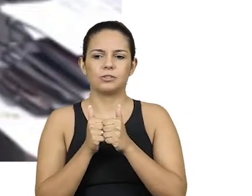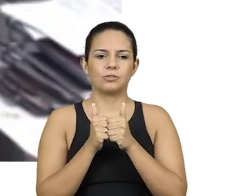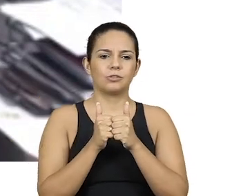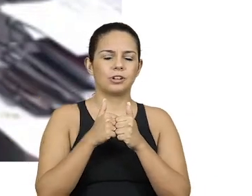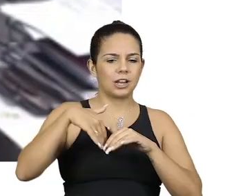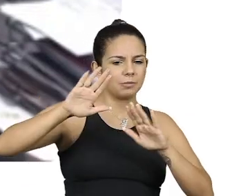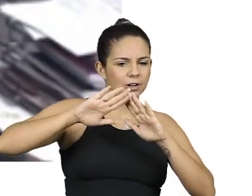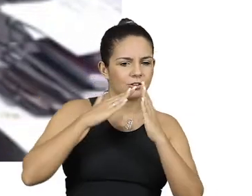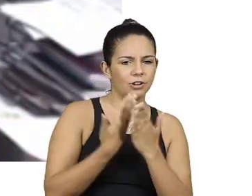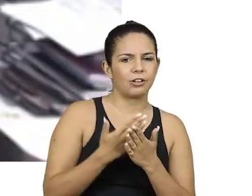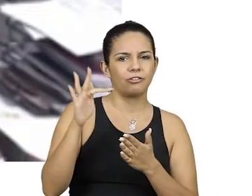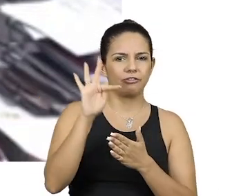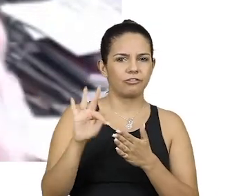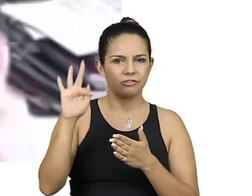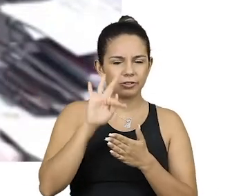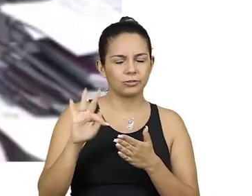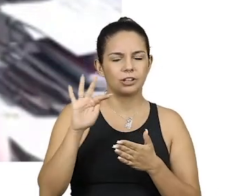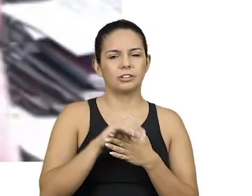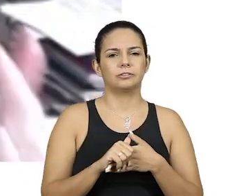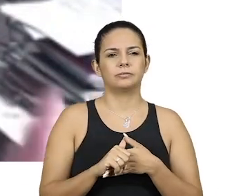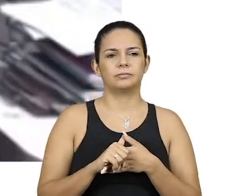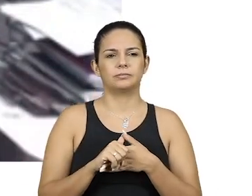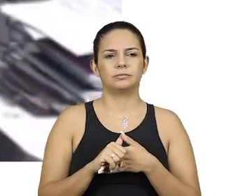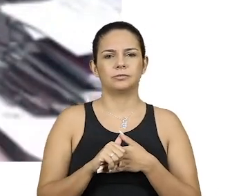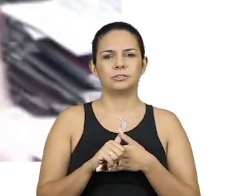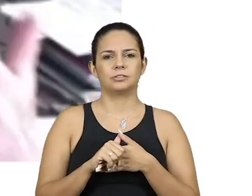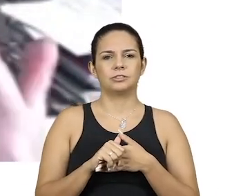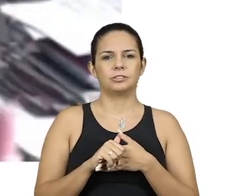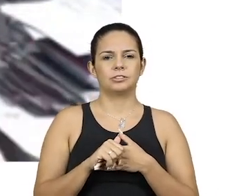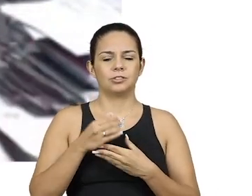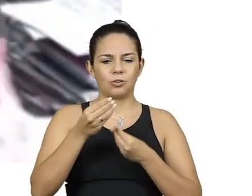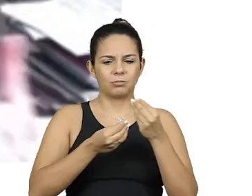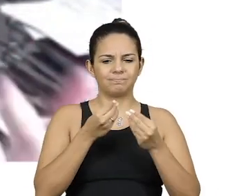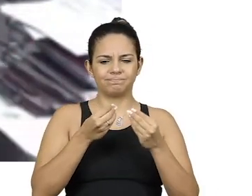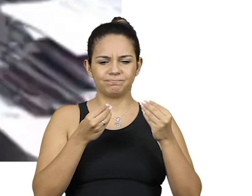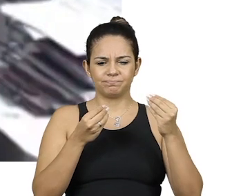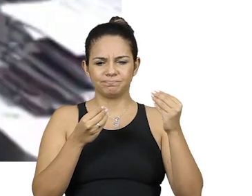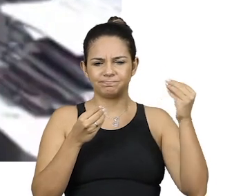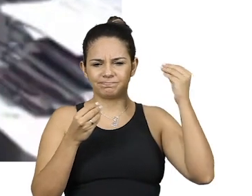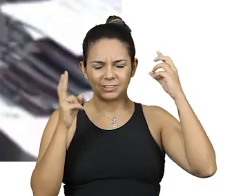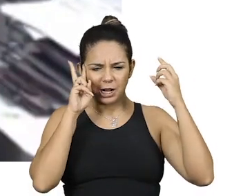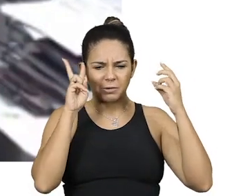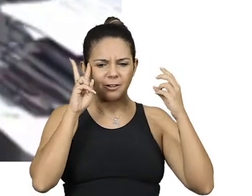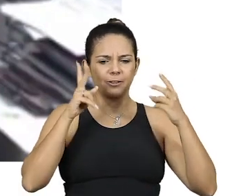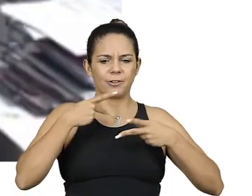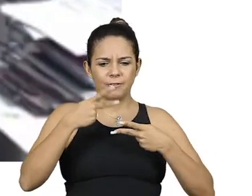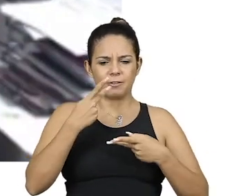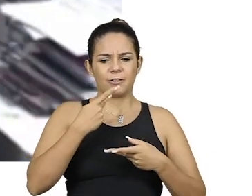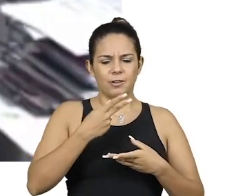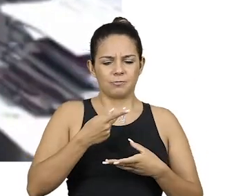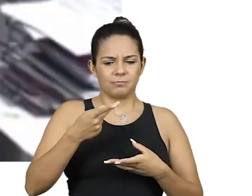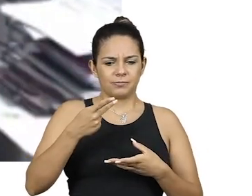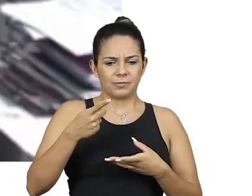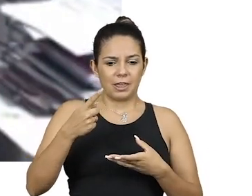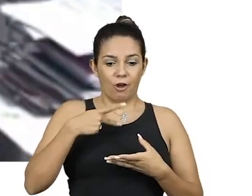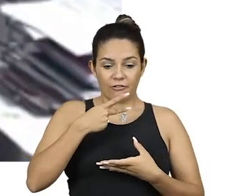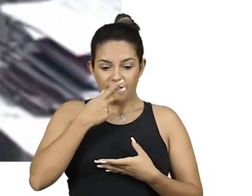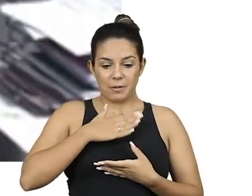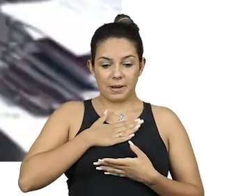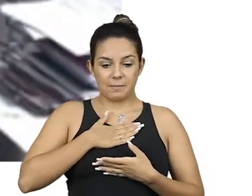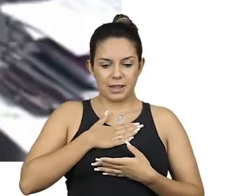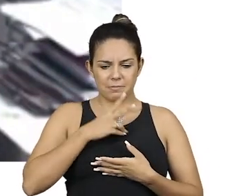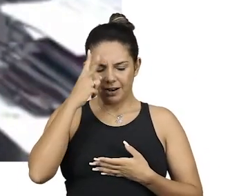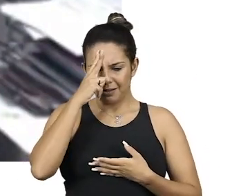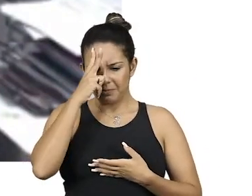para a faculdade, como um mantra, repetir para mim na condução. E